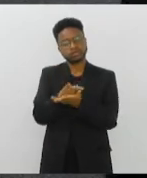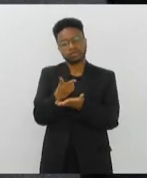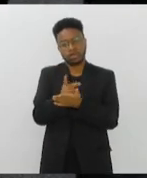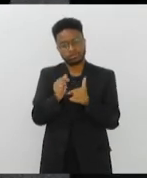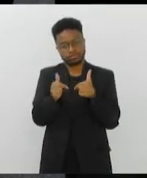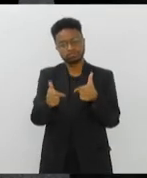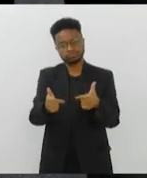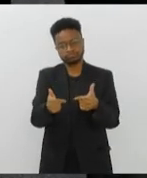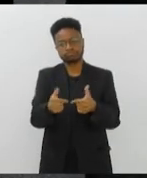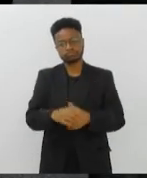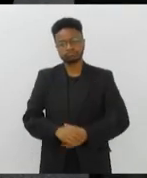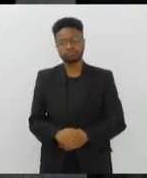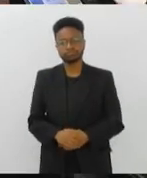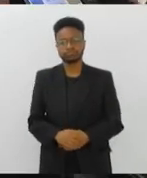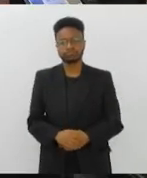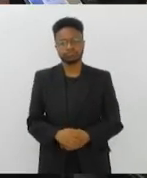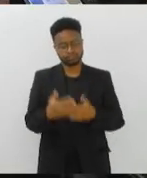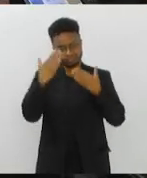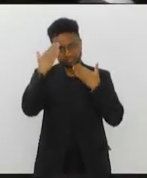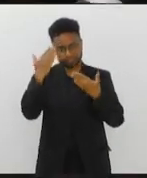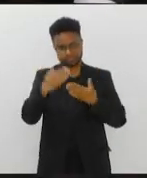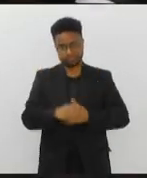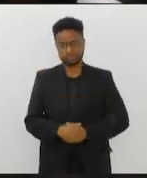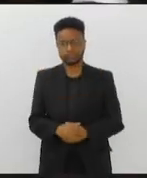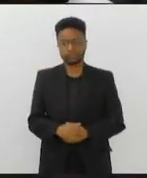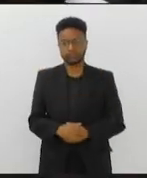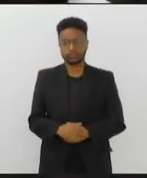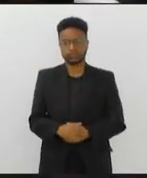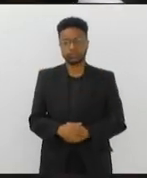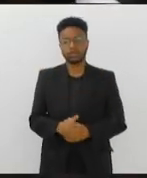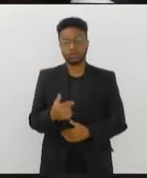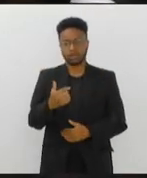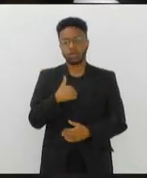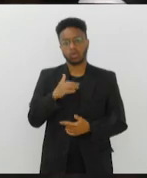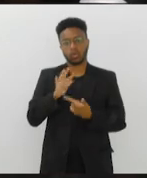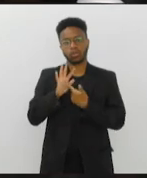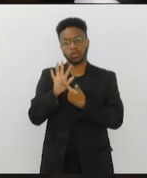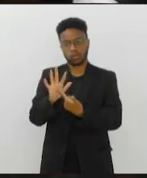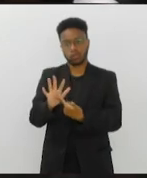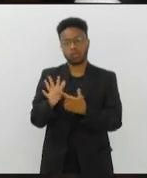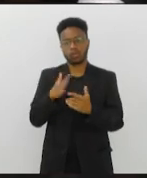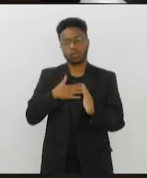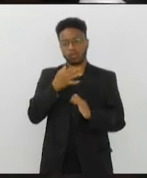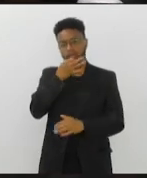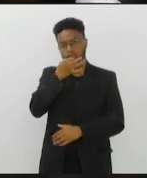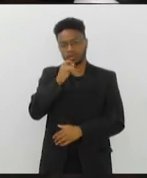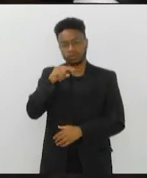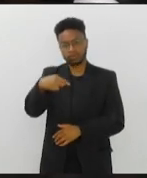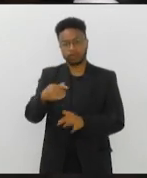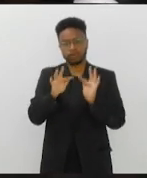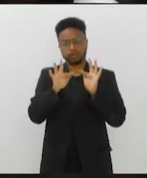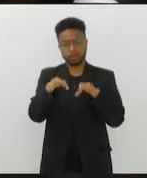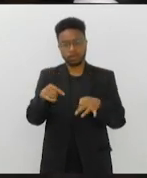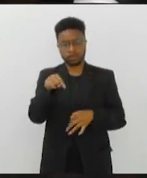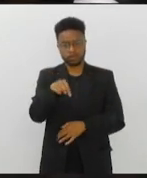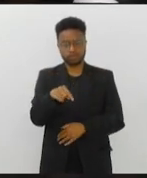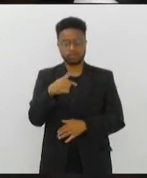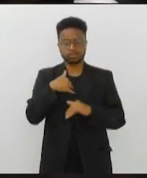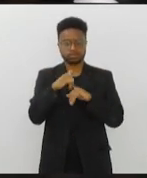de passagem, como sempre é. Obrigado, Mim. Pode ficar tranquilo que eu já dou posição assim que acabar a sessão aqui.